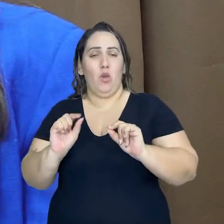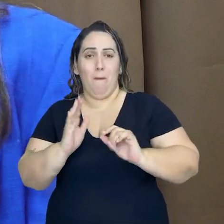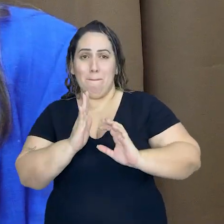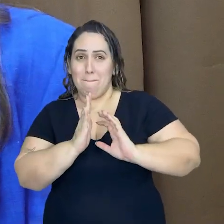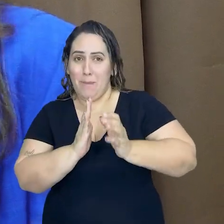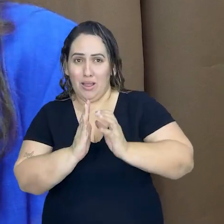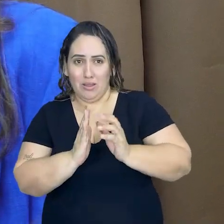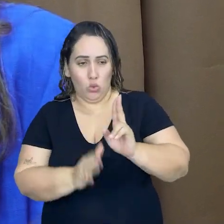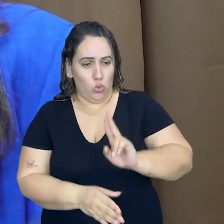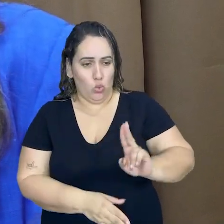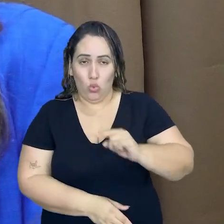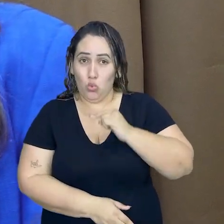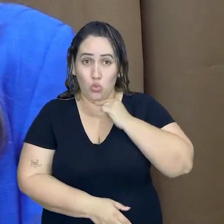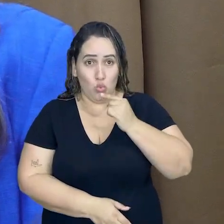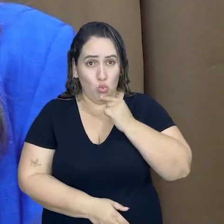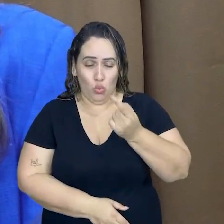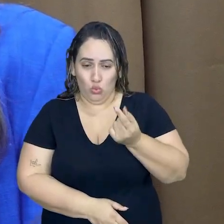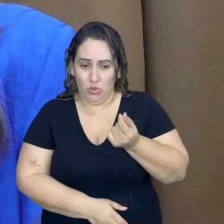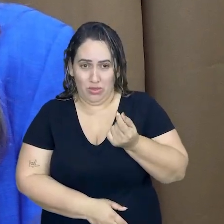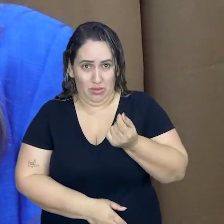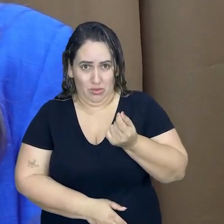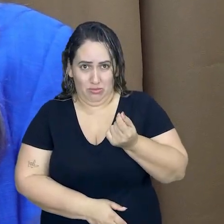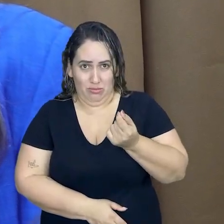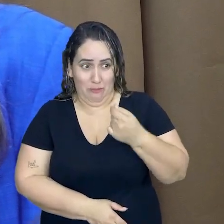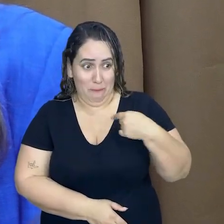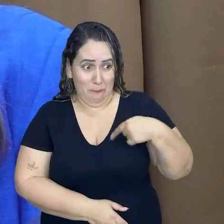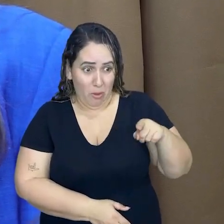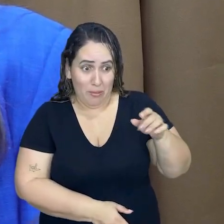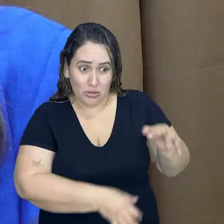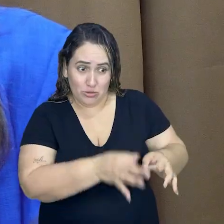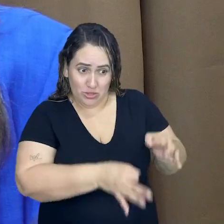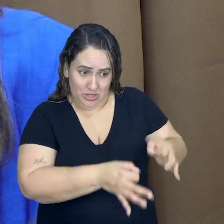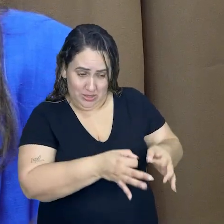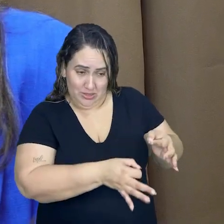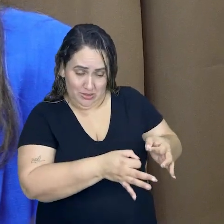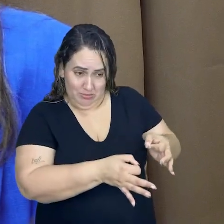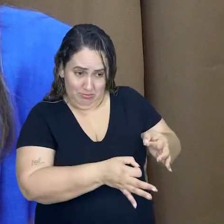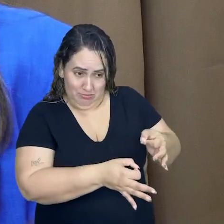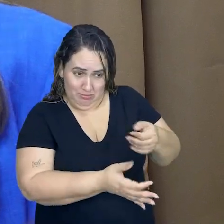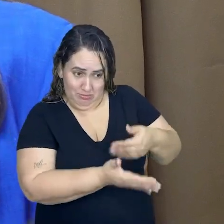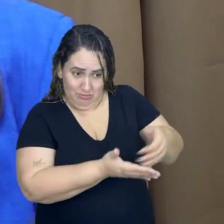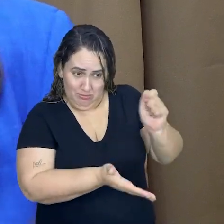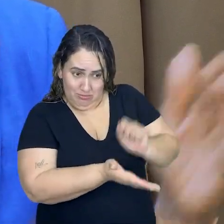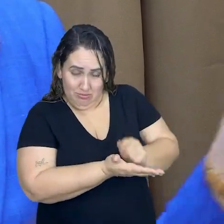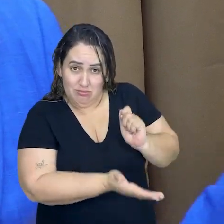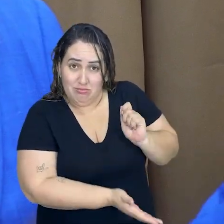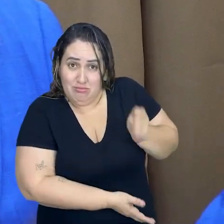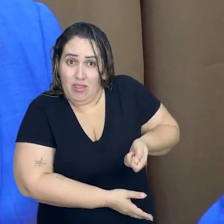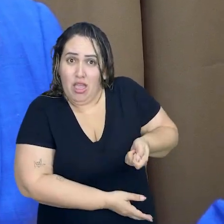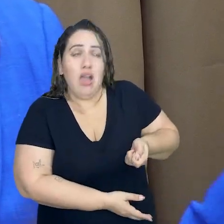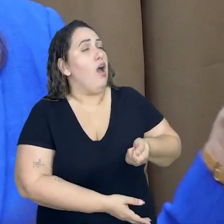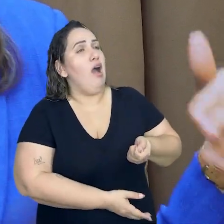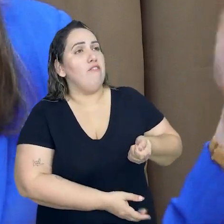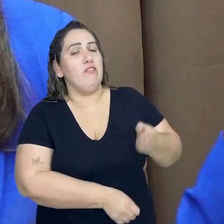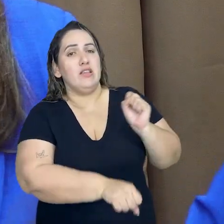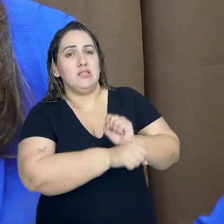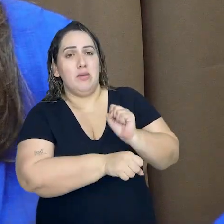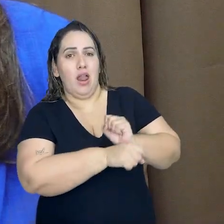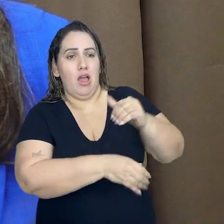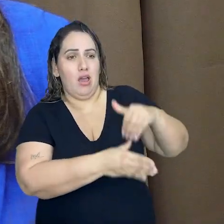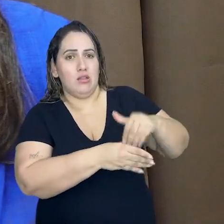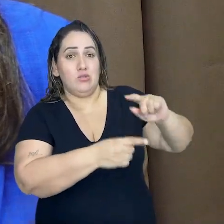é mais, no caso, em conscientização e propagação de incentivos